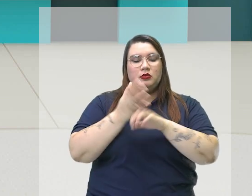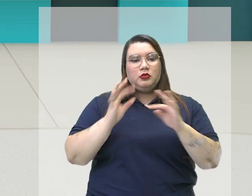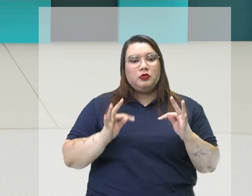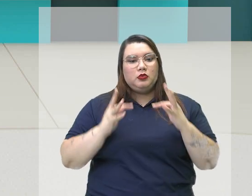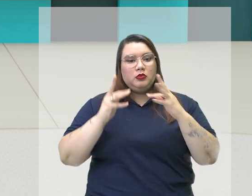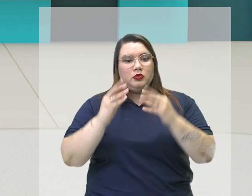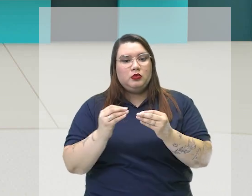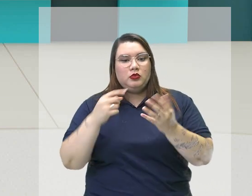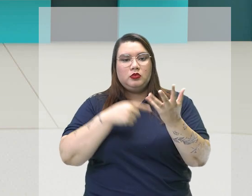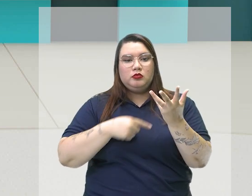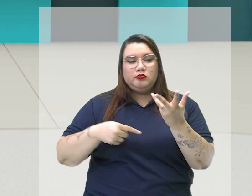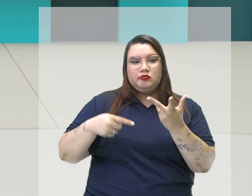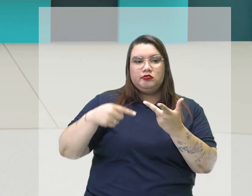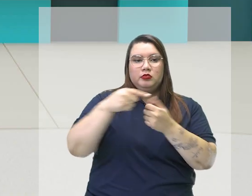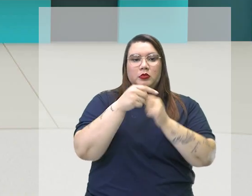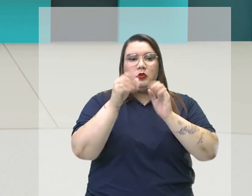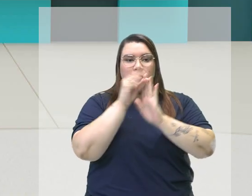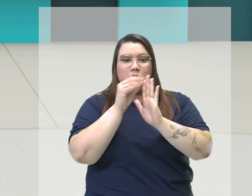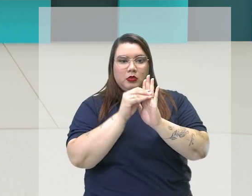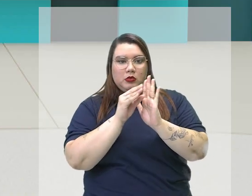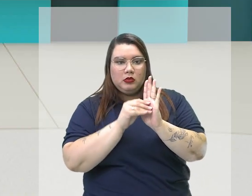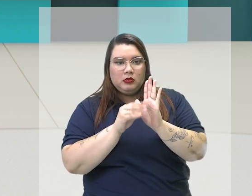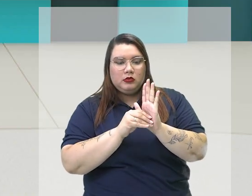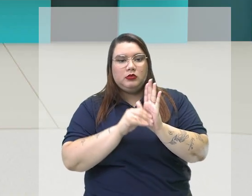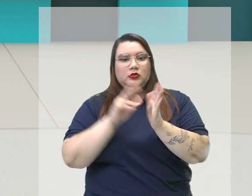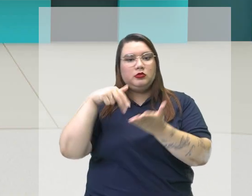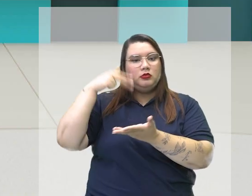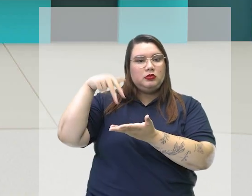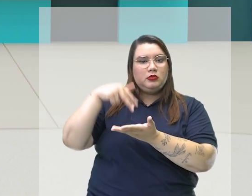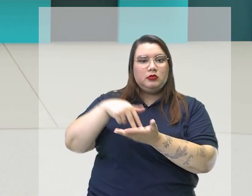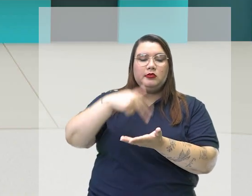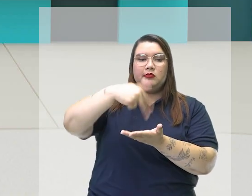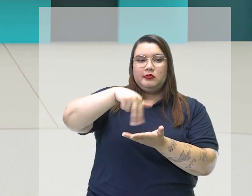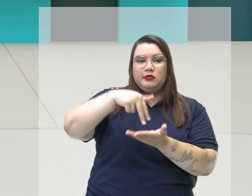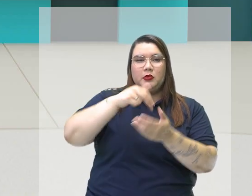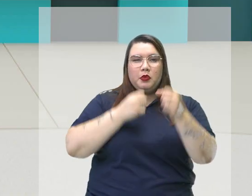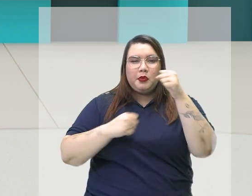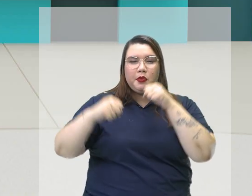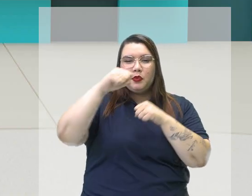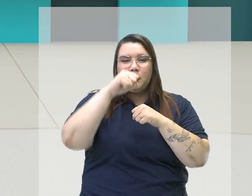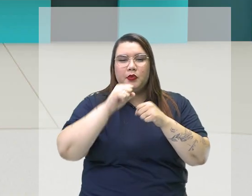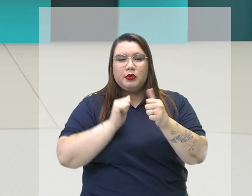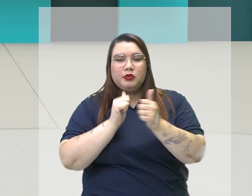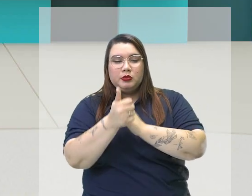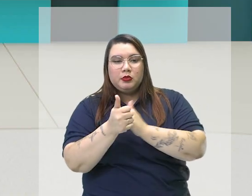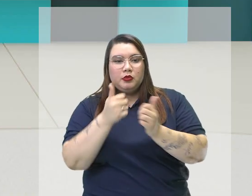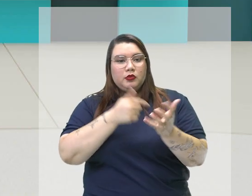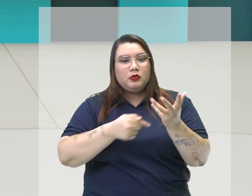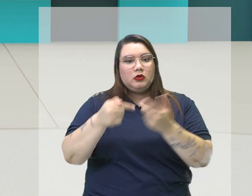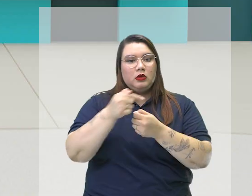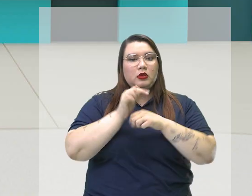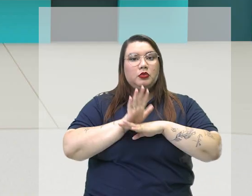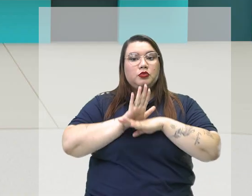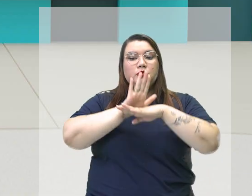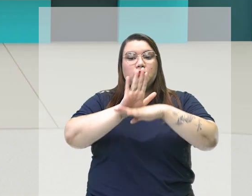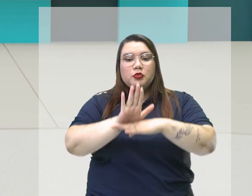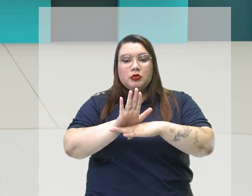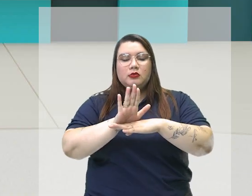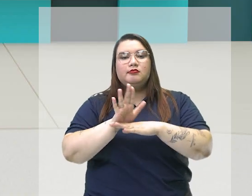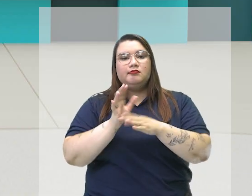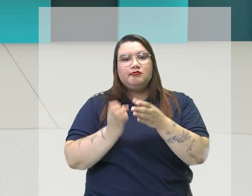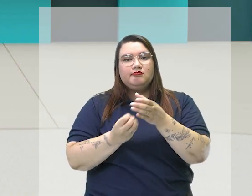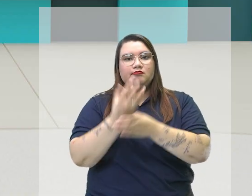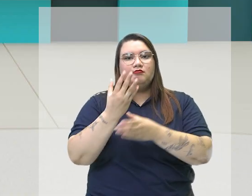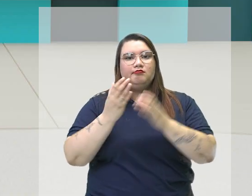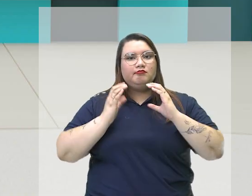disciplina, juntamente com todos os seus eixos e conteúdos de ginástica, dança, luta, esporte, ela nos ajuda